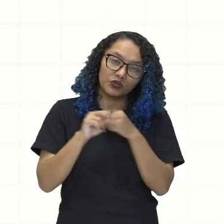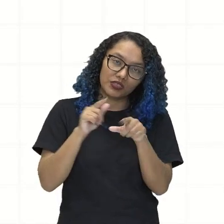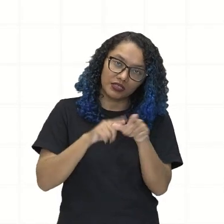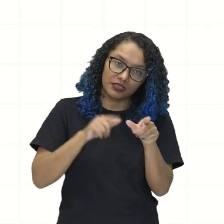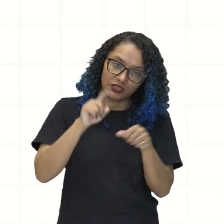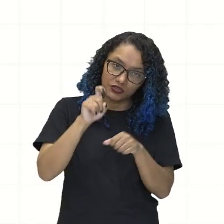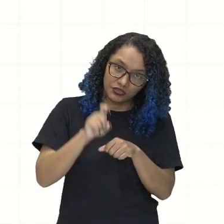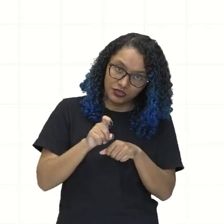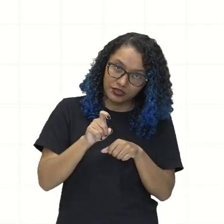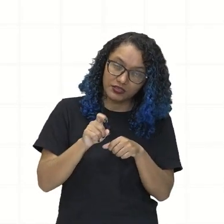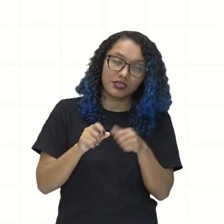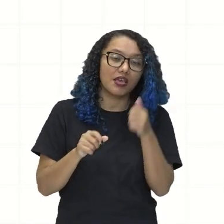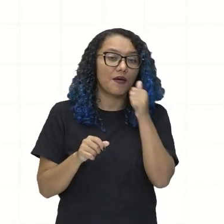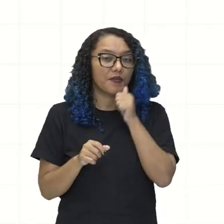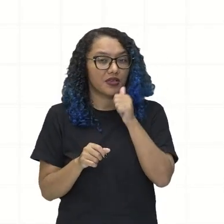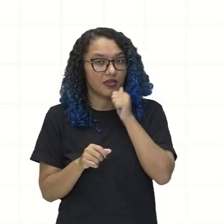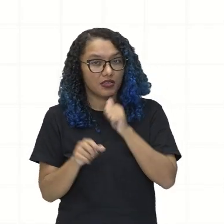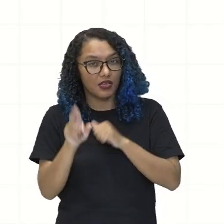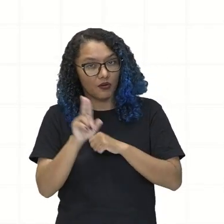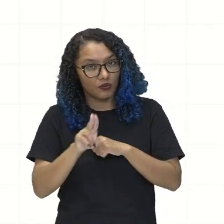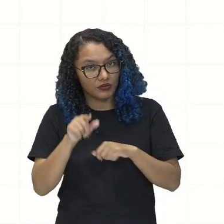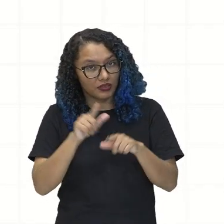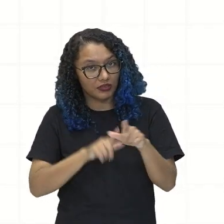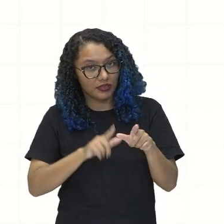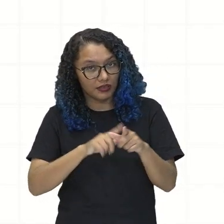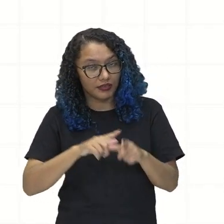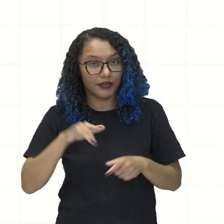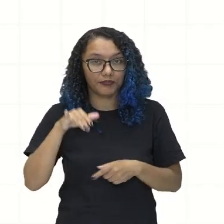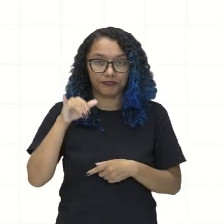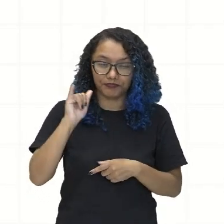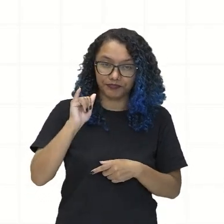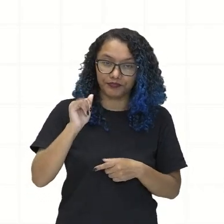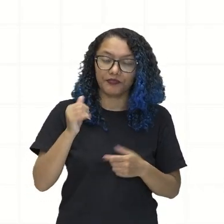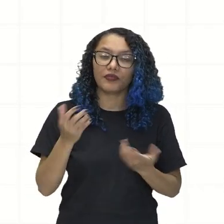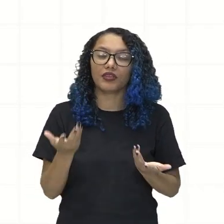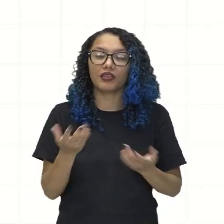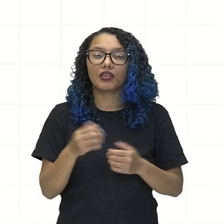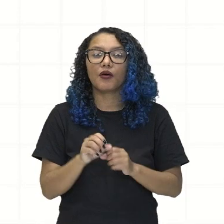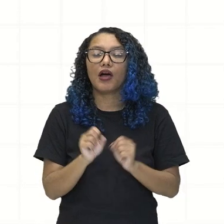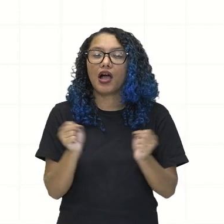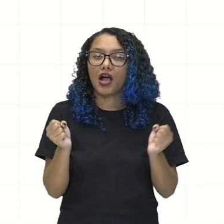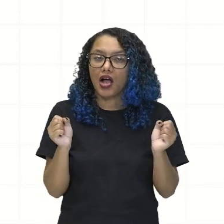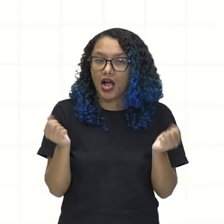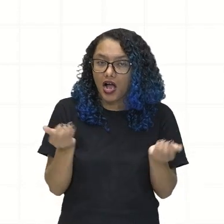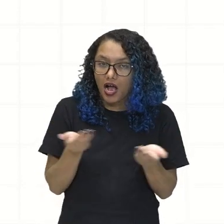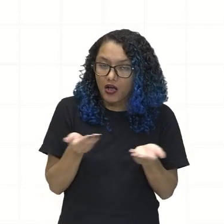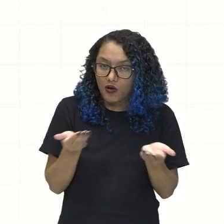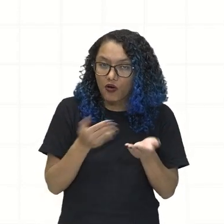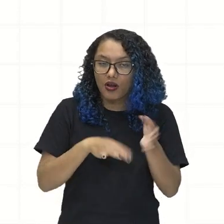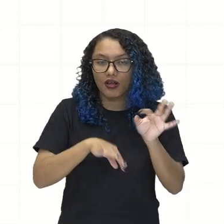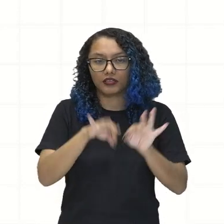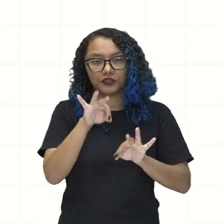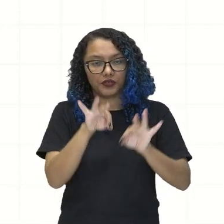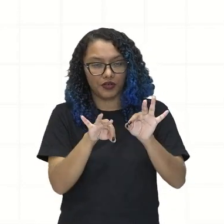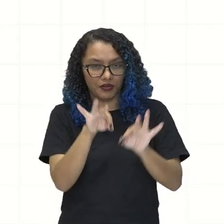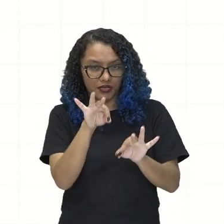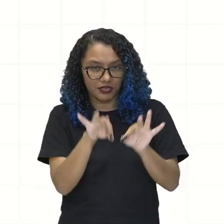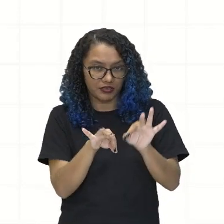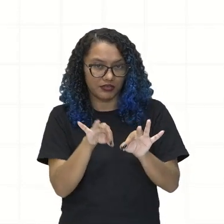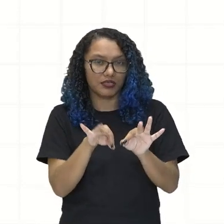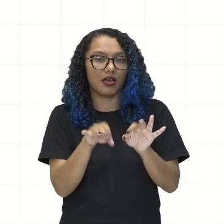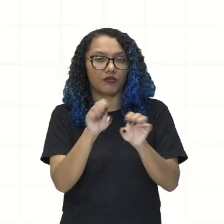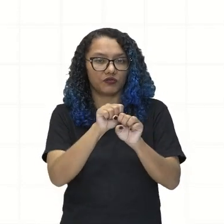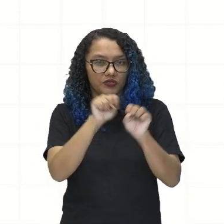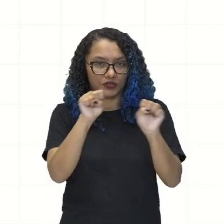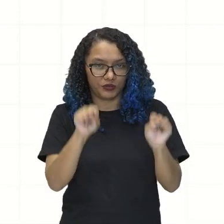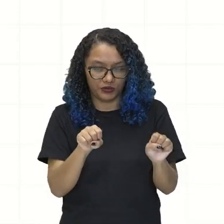bem, temos que montar o sistema. Então, daqui vai surgir um sisteminha. Como é que eu faço? Primeiro,